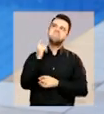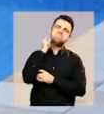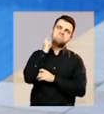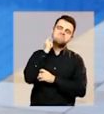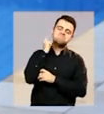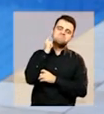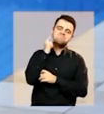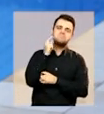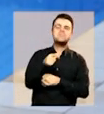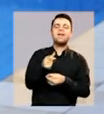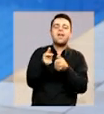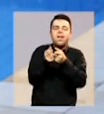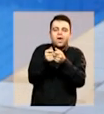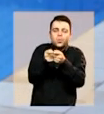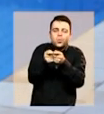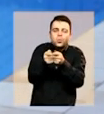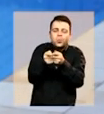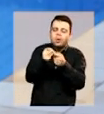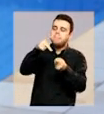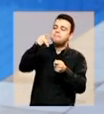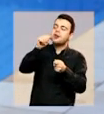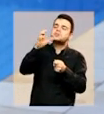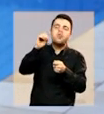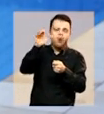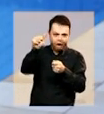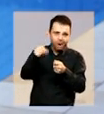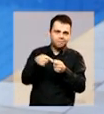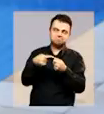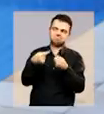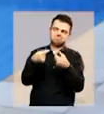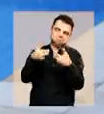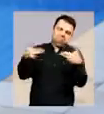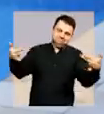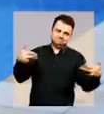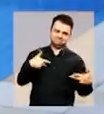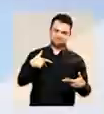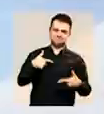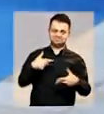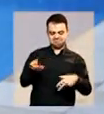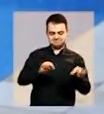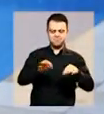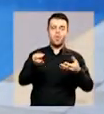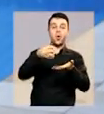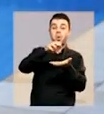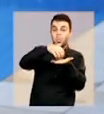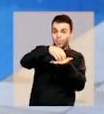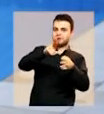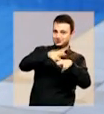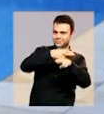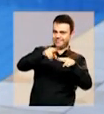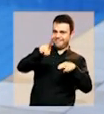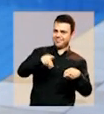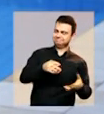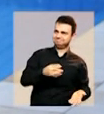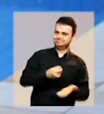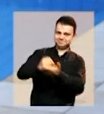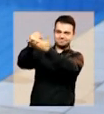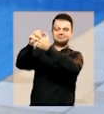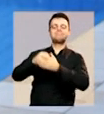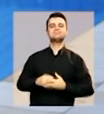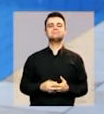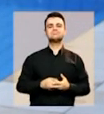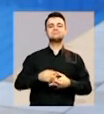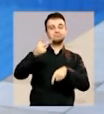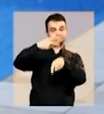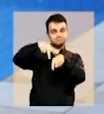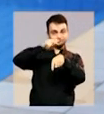voltar com paçoca, coisas assim. Brigadeiro. O meu intercâmbio me fez crescer